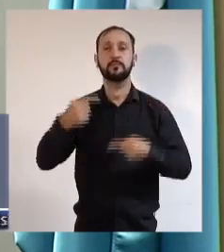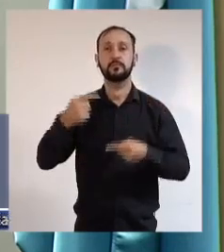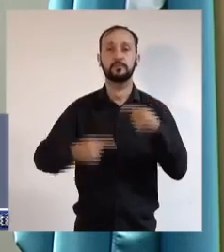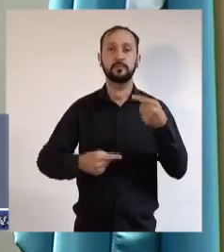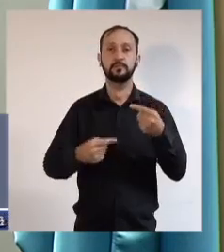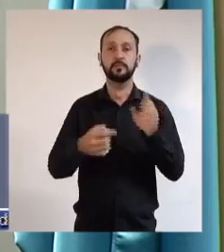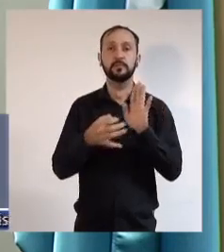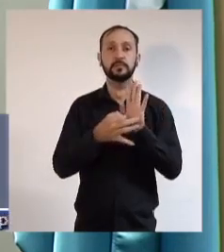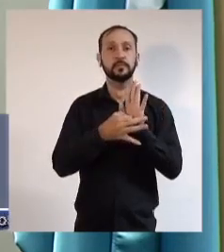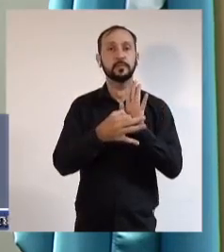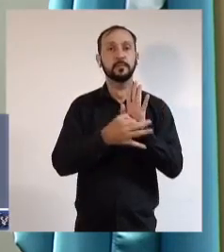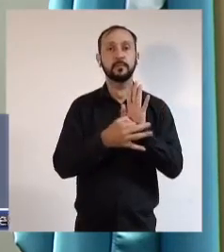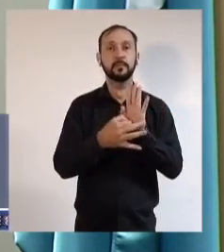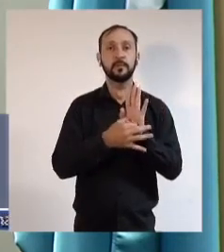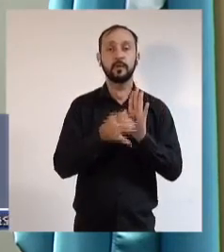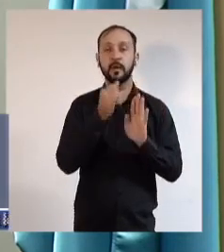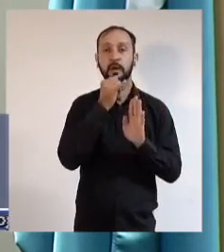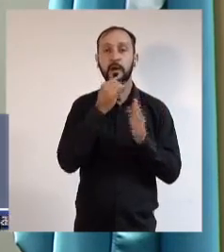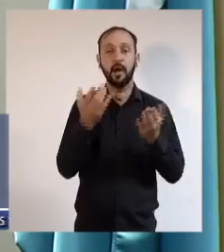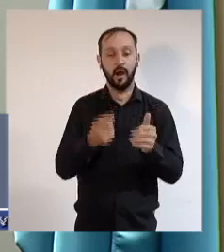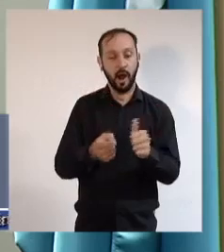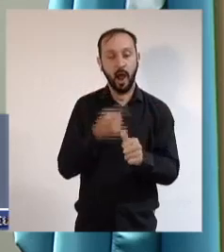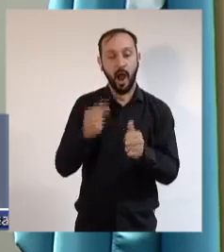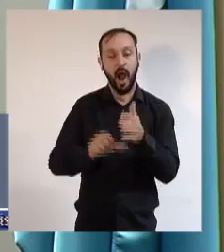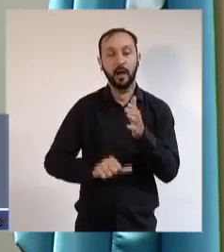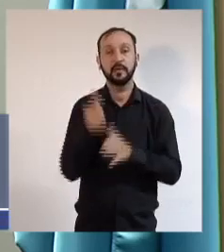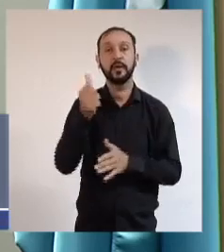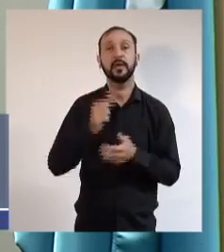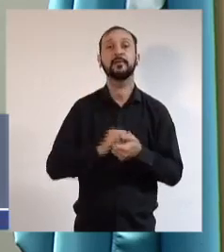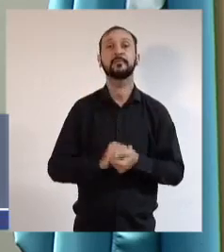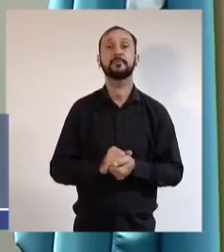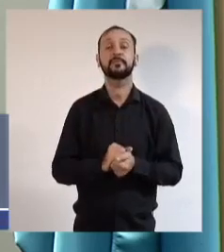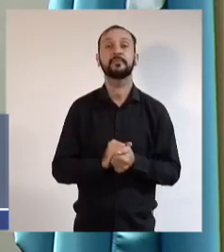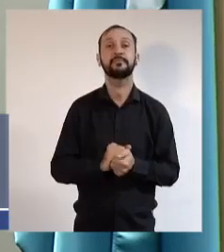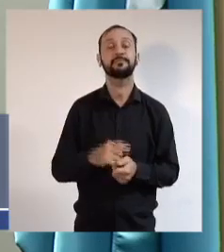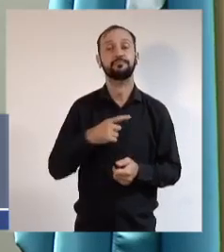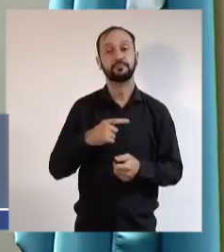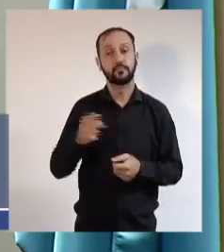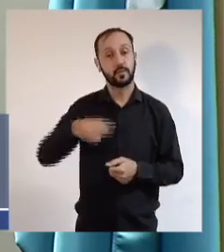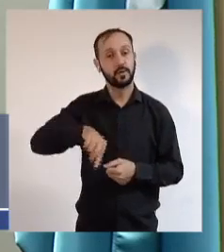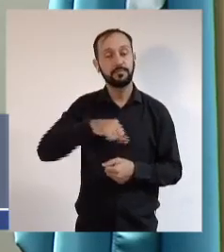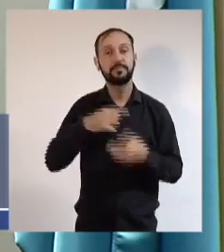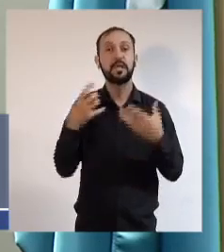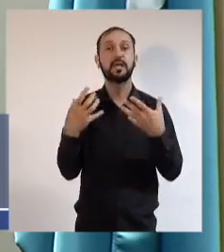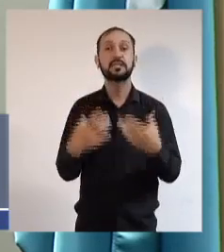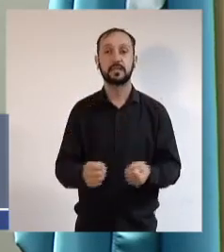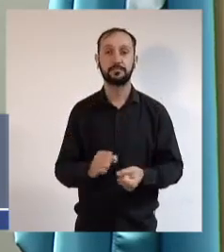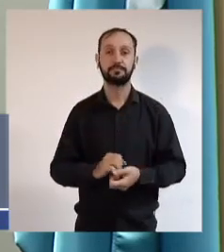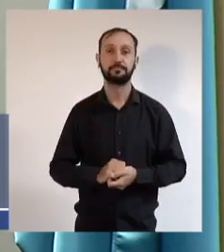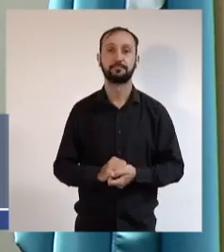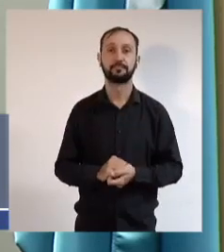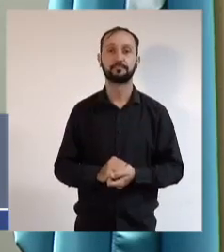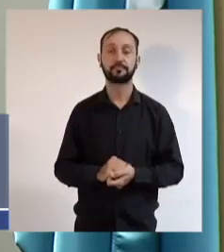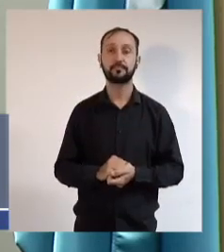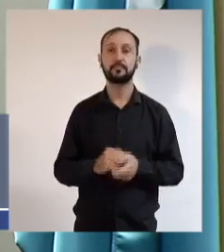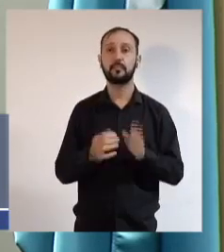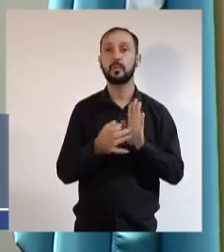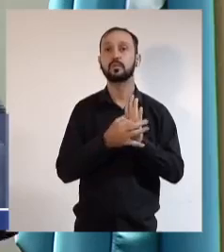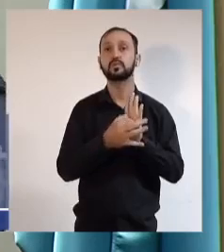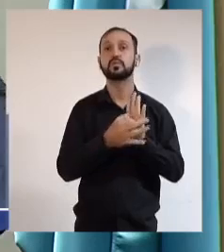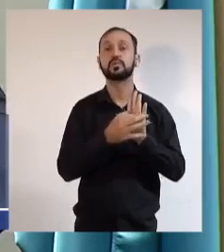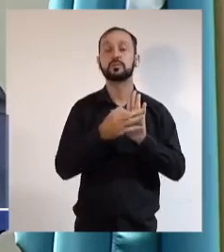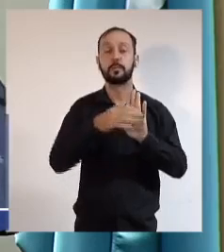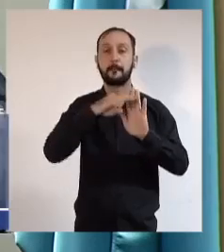as propostas de debate como hoje a primeira reunião nós vamos estar aceitando o as sugestões de